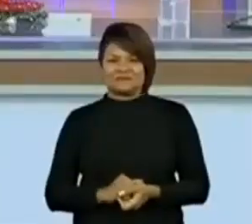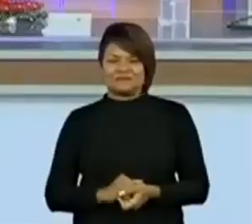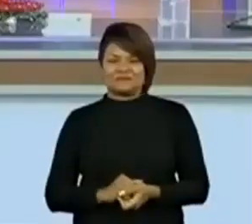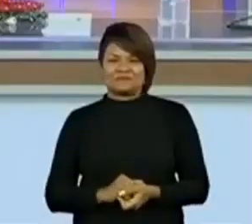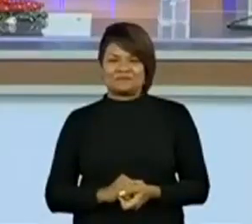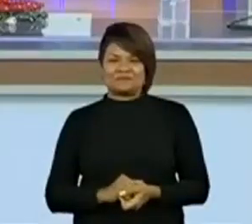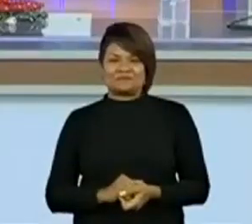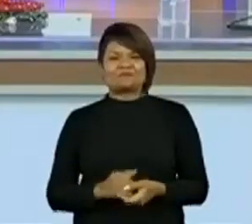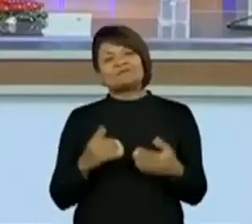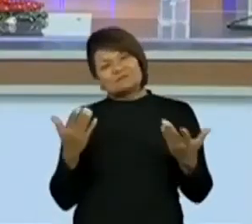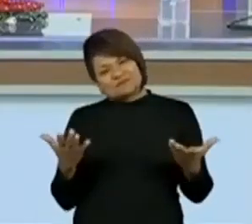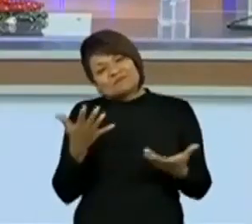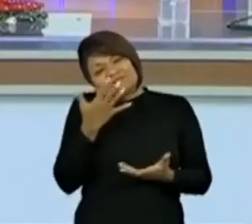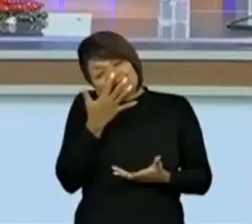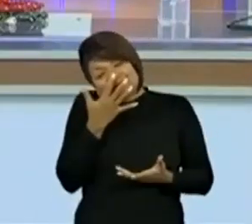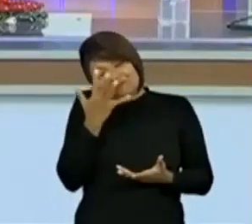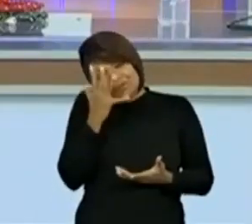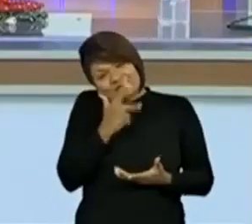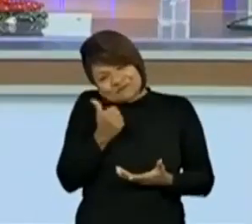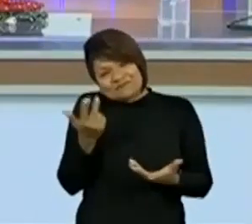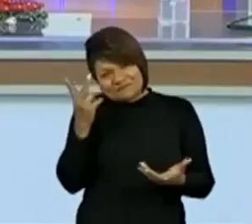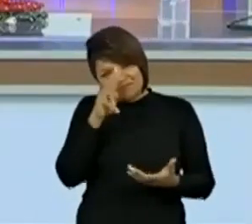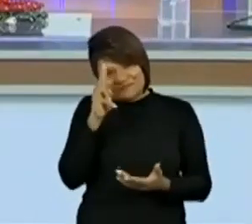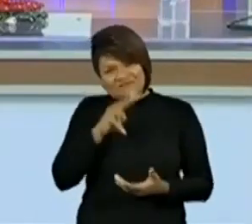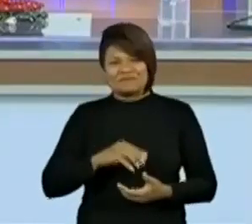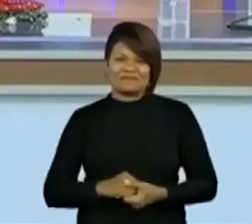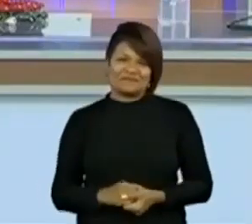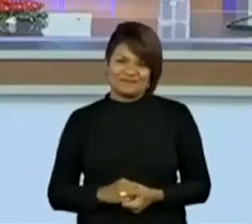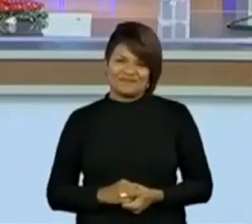Não é um encanto de história?